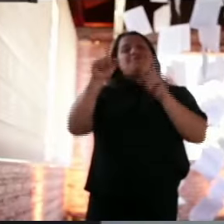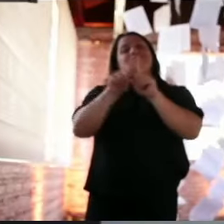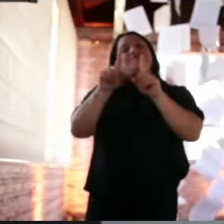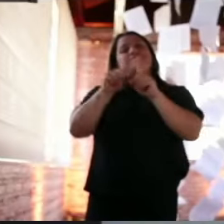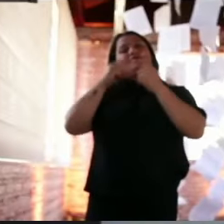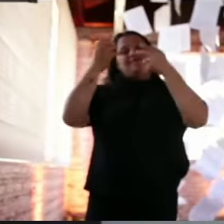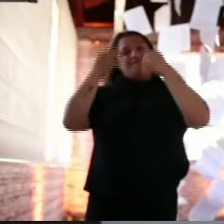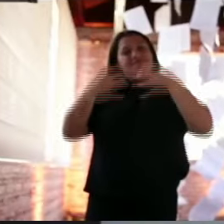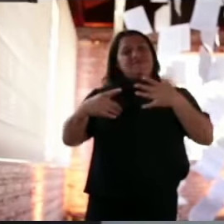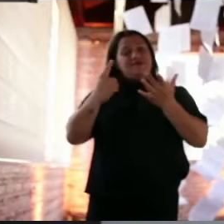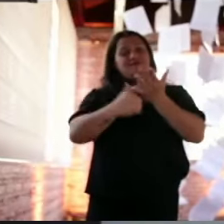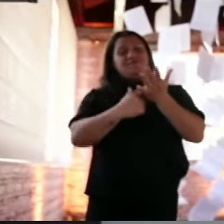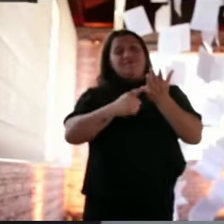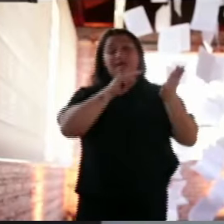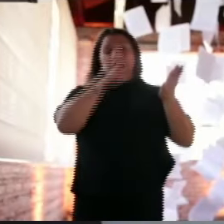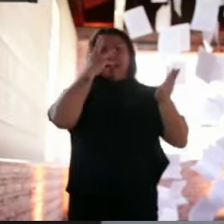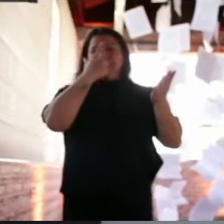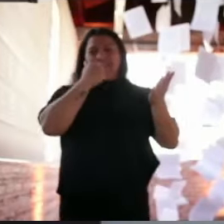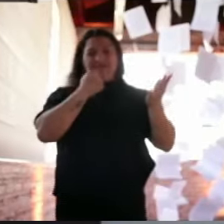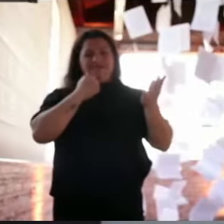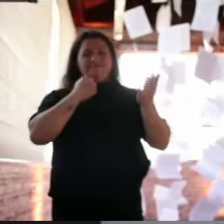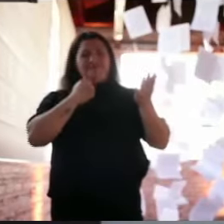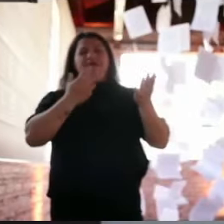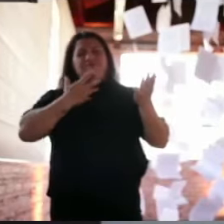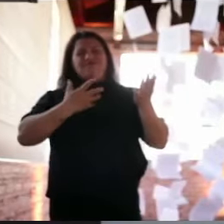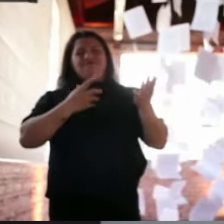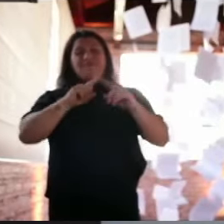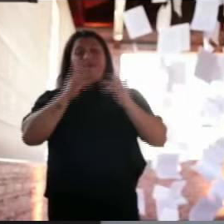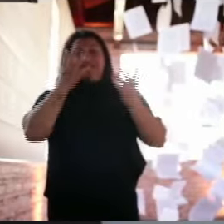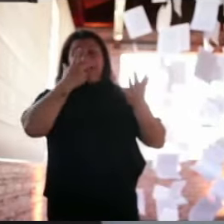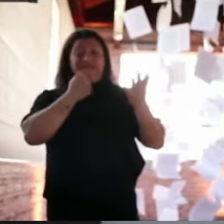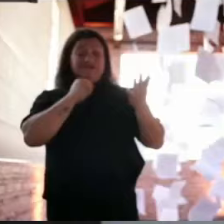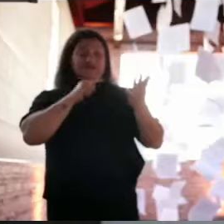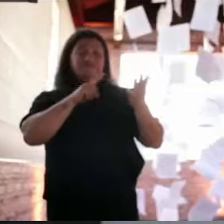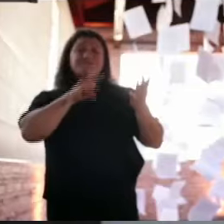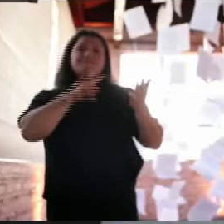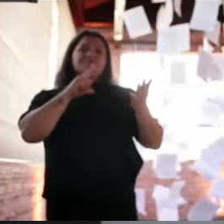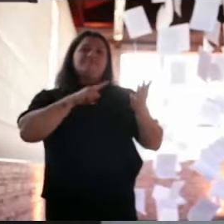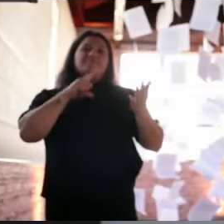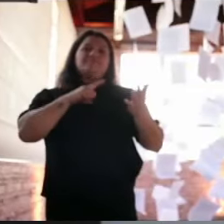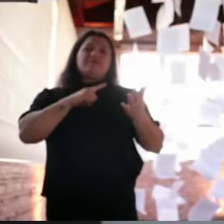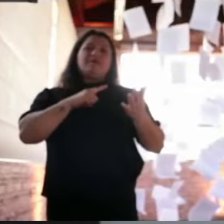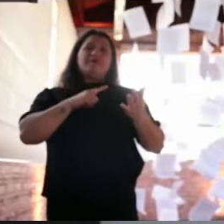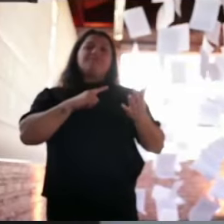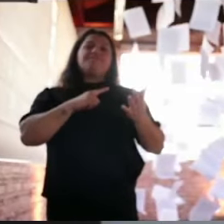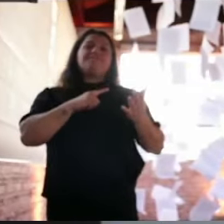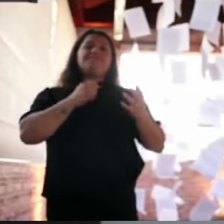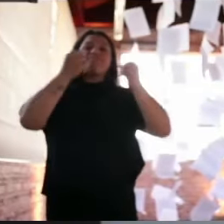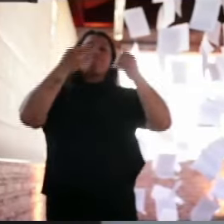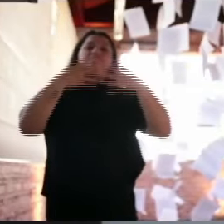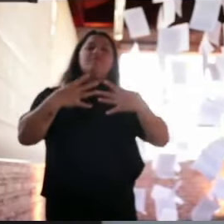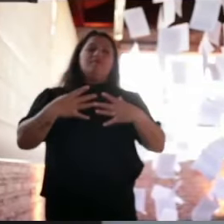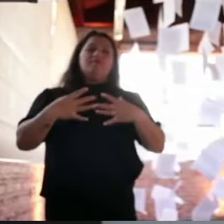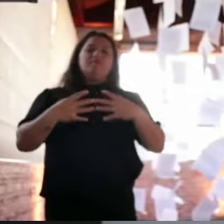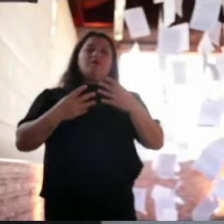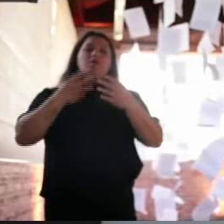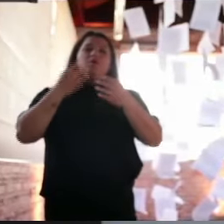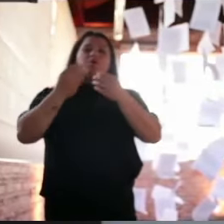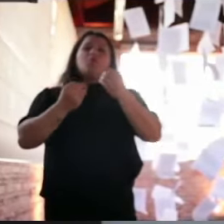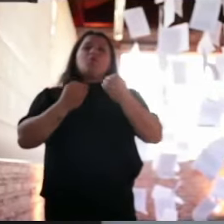vai explicando no livro dele é lindo o livro pouco cansativo mas é lindo porque ele tem uma coisa da anatomia ele vai explicando como vai